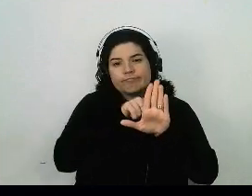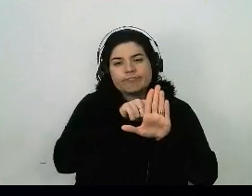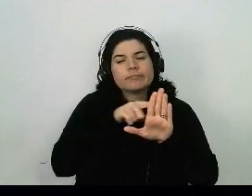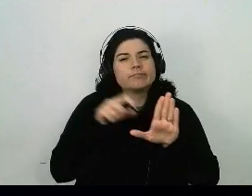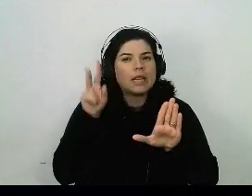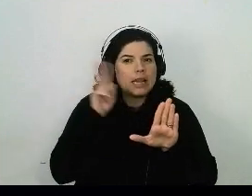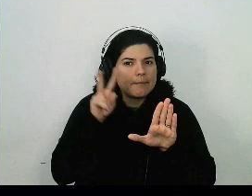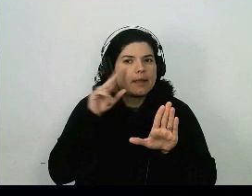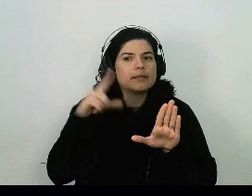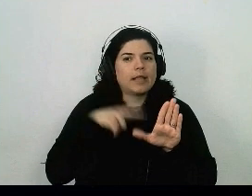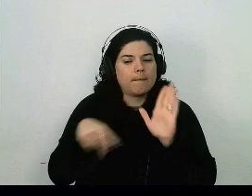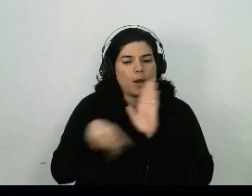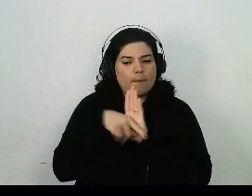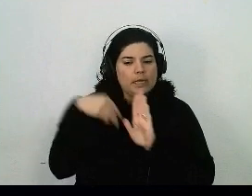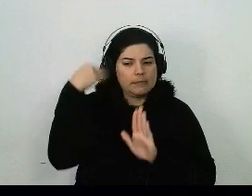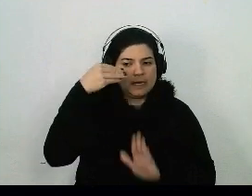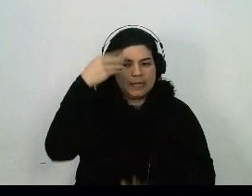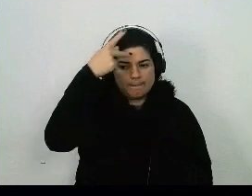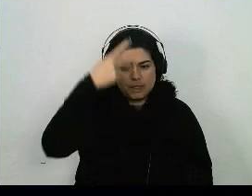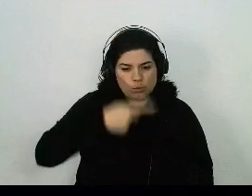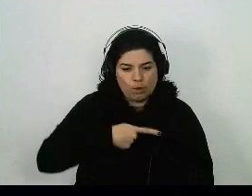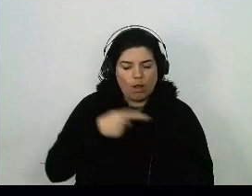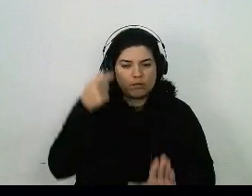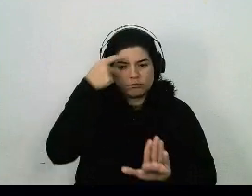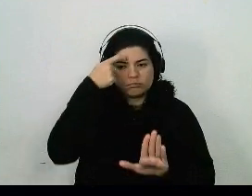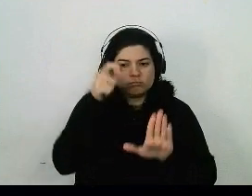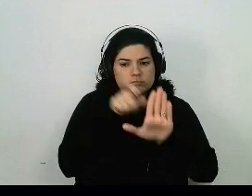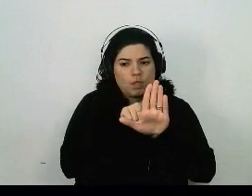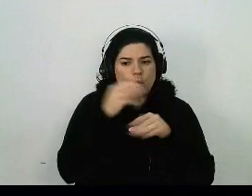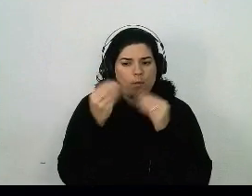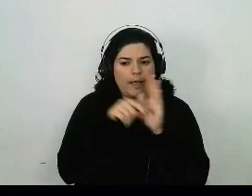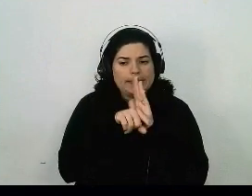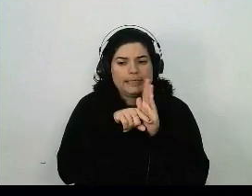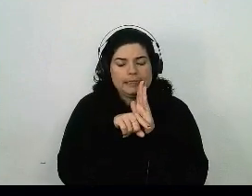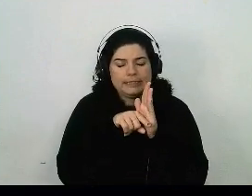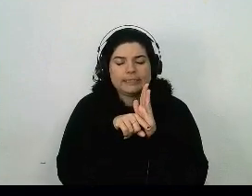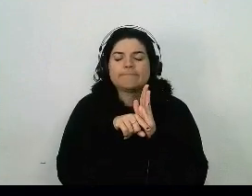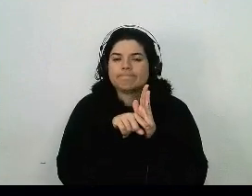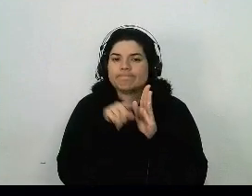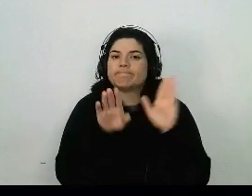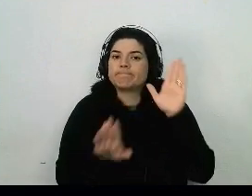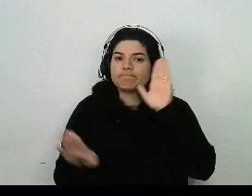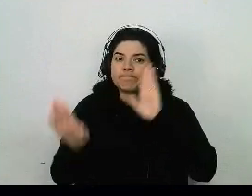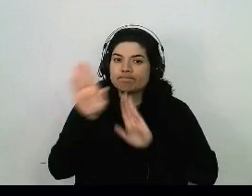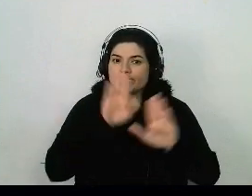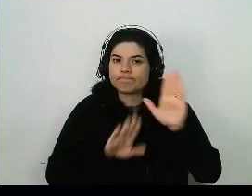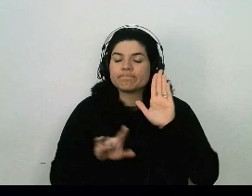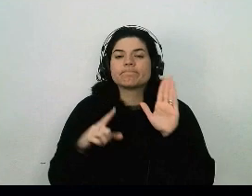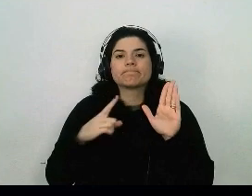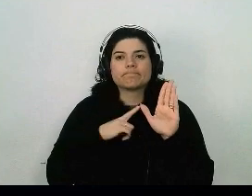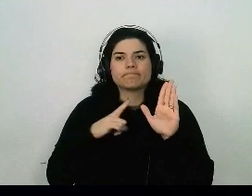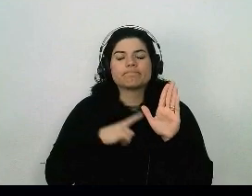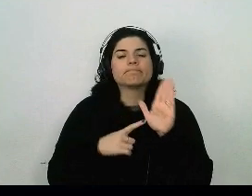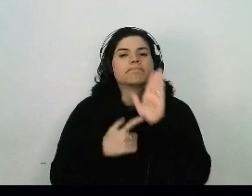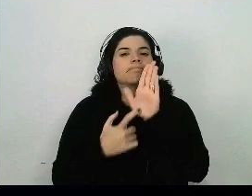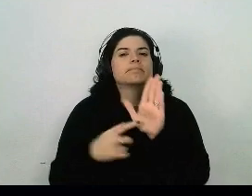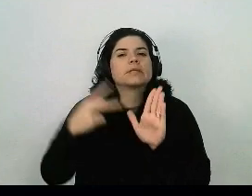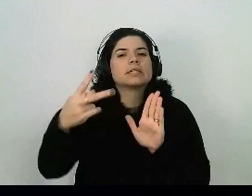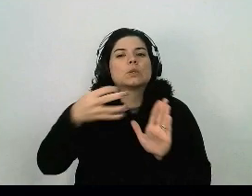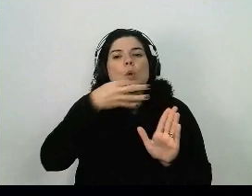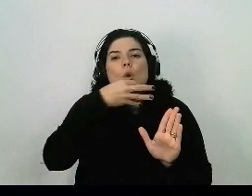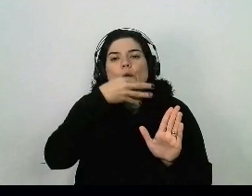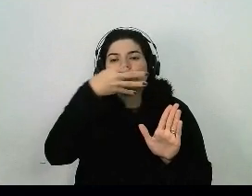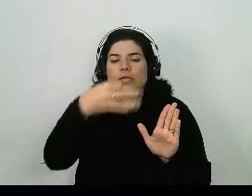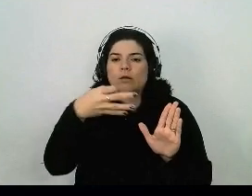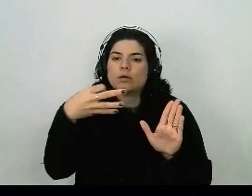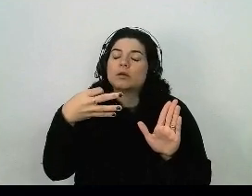vieses para como a gente Analisa essas métricas cuidado na hora trazer o seu ponto de vista para você não